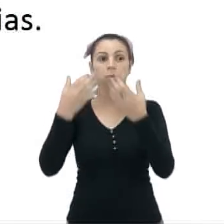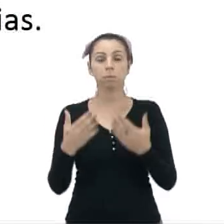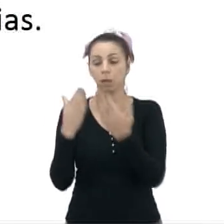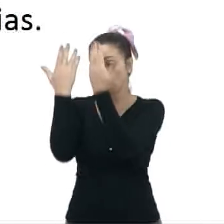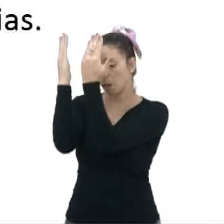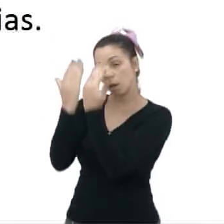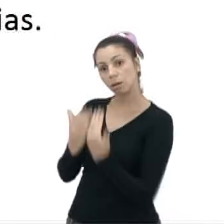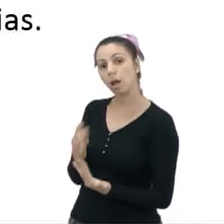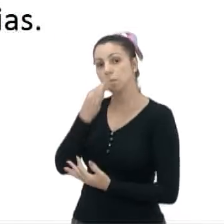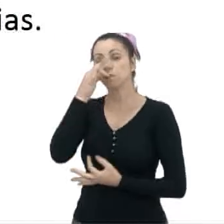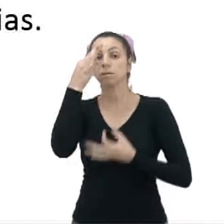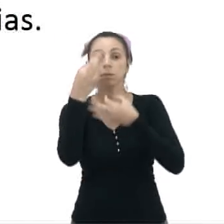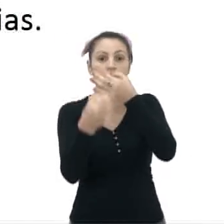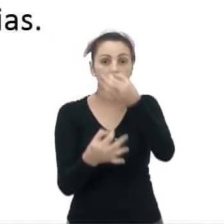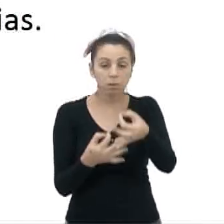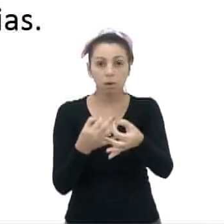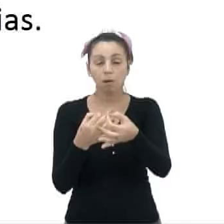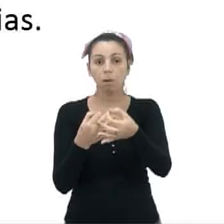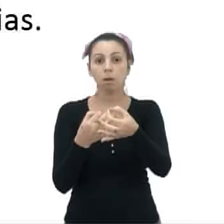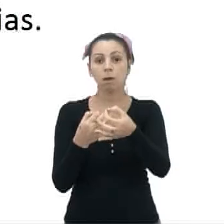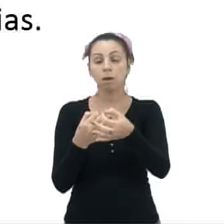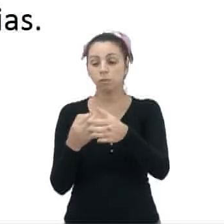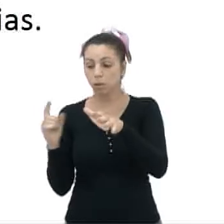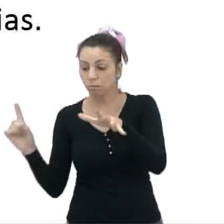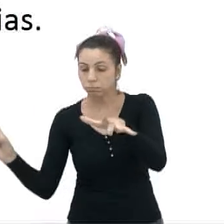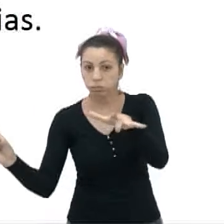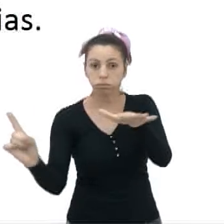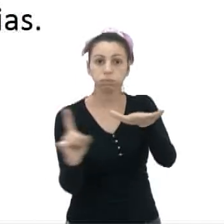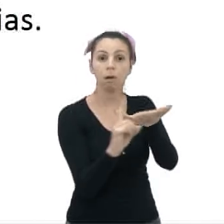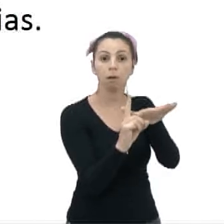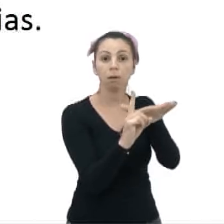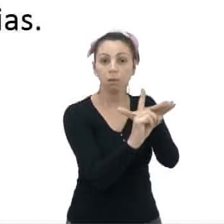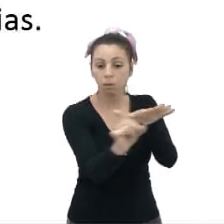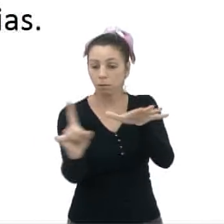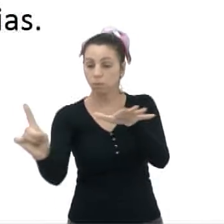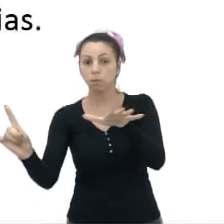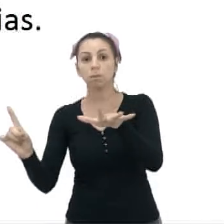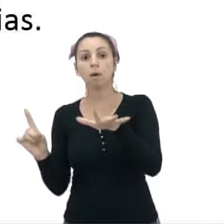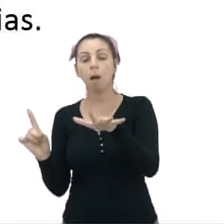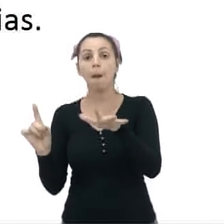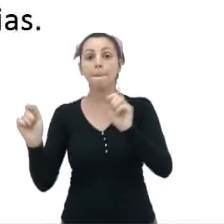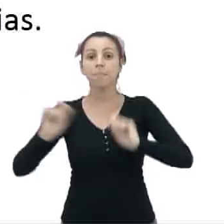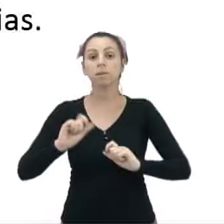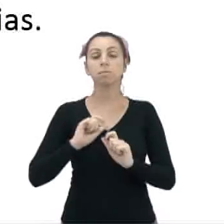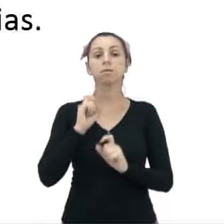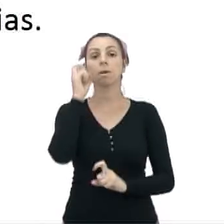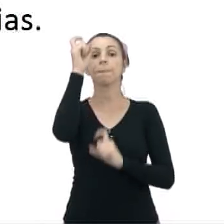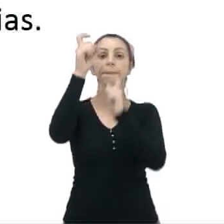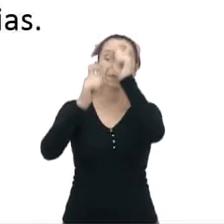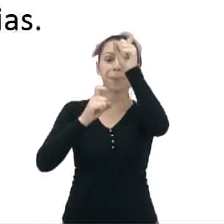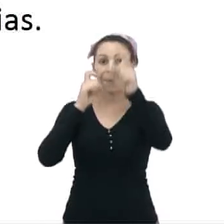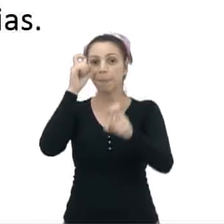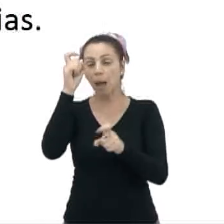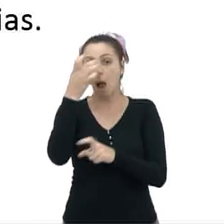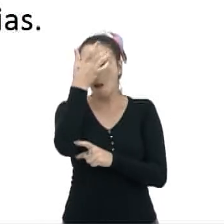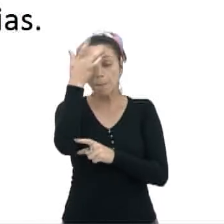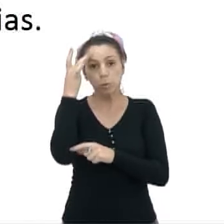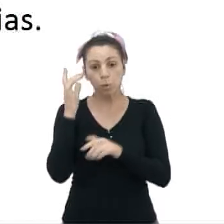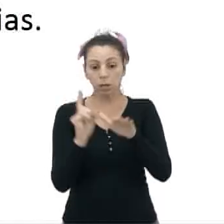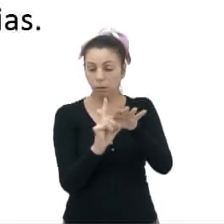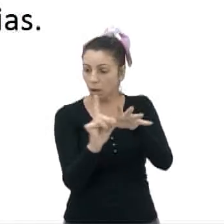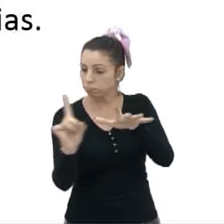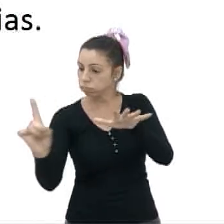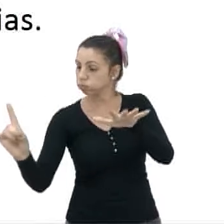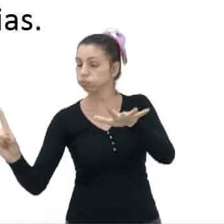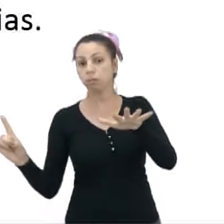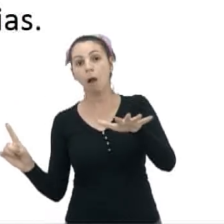análise crítica quanto às lógicas de inclusão e exclusão. Então a gente tem que se preocupar com aqueles que estão à margem da